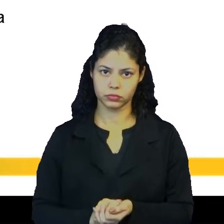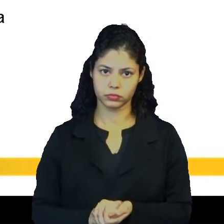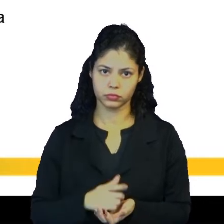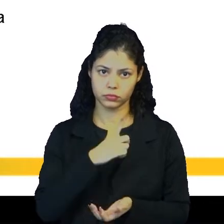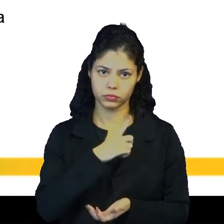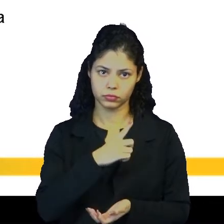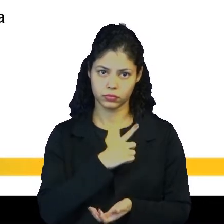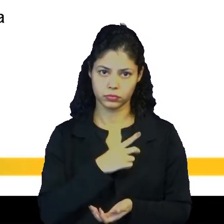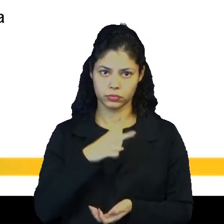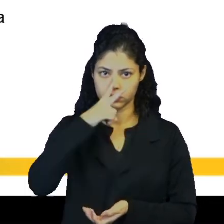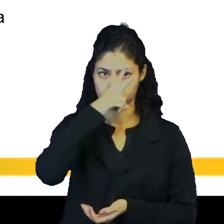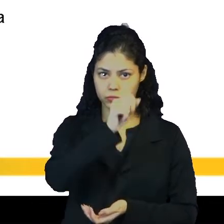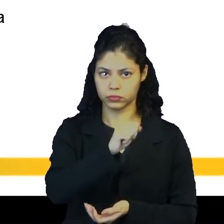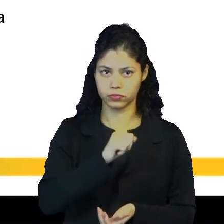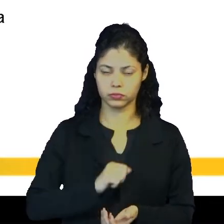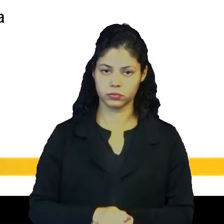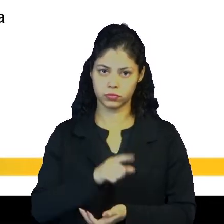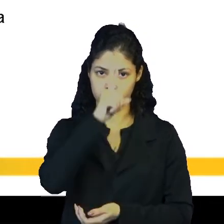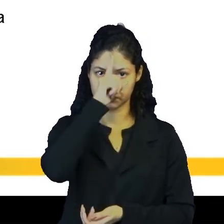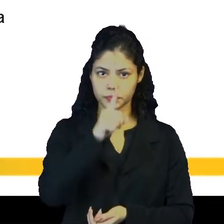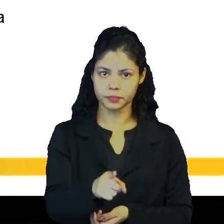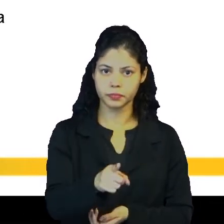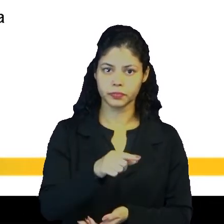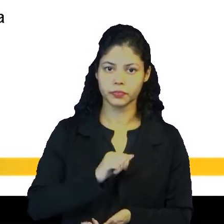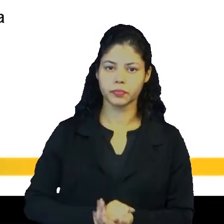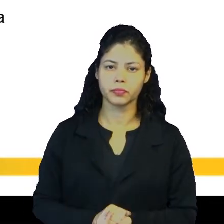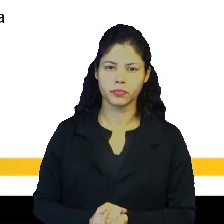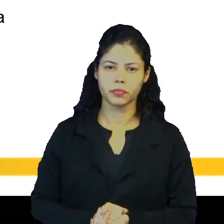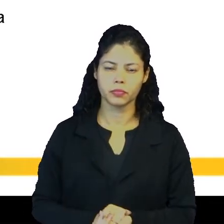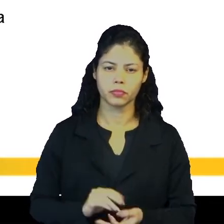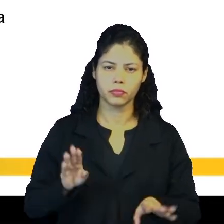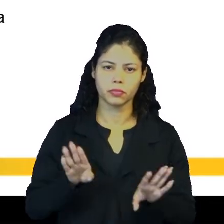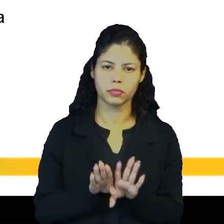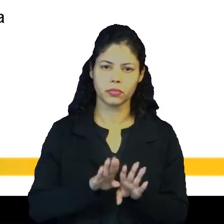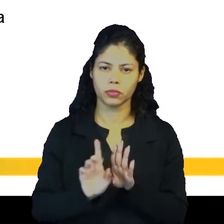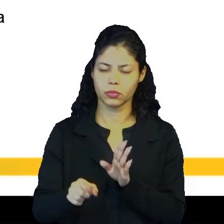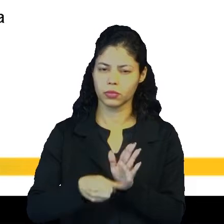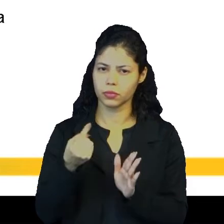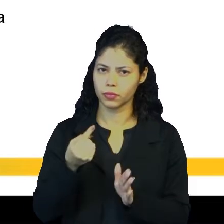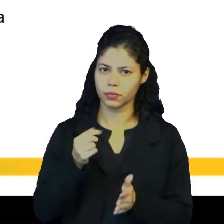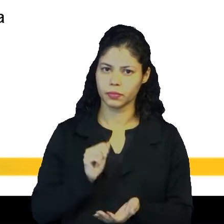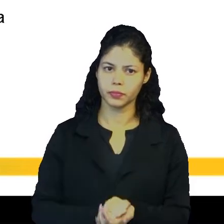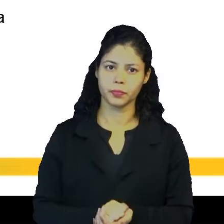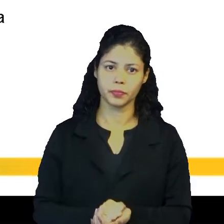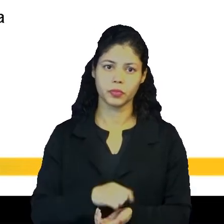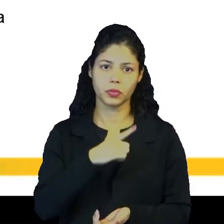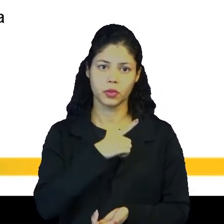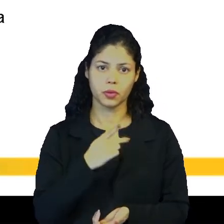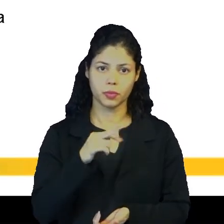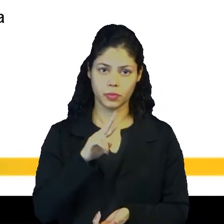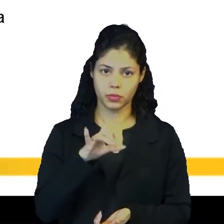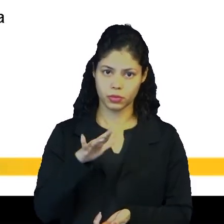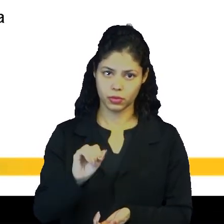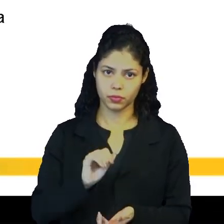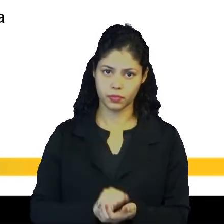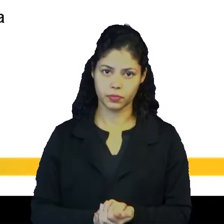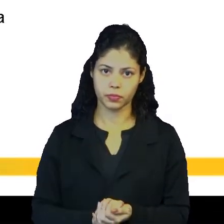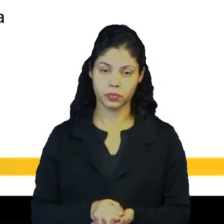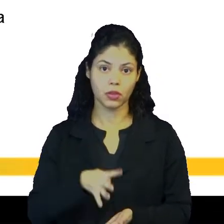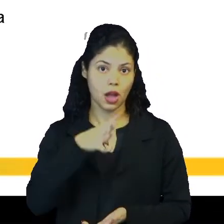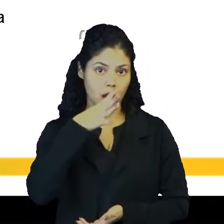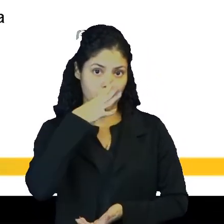poder e, né, ao depor o líder, o primeiro ato de Alvarado foi polêmico, daí surpreendente.